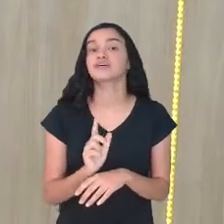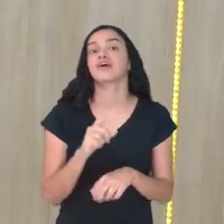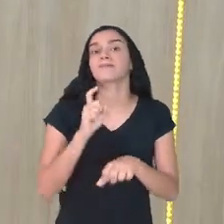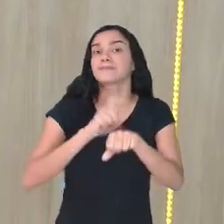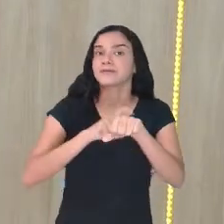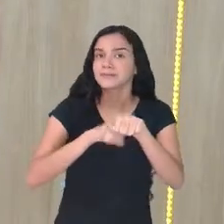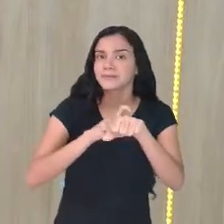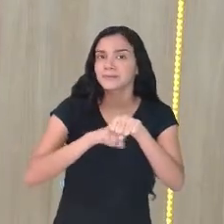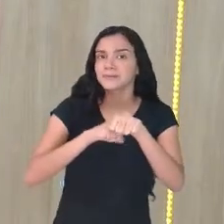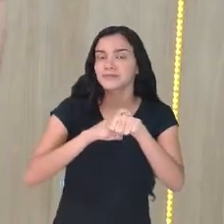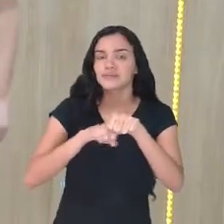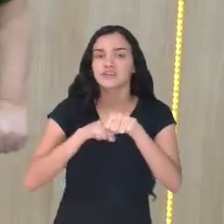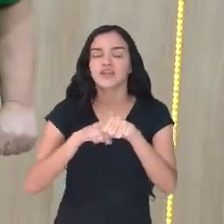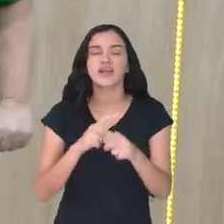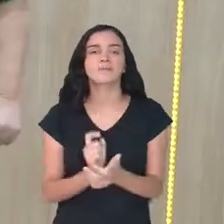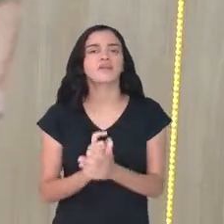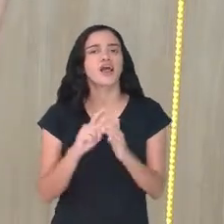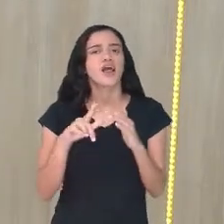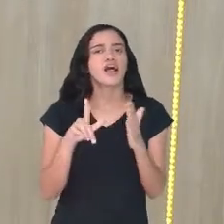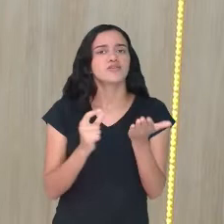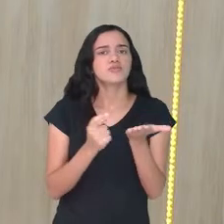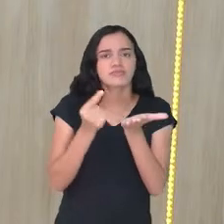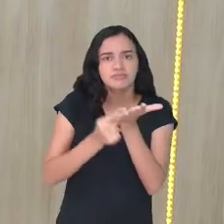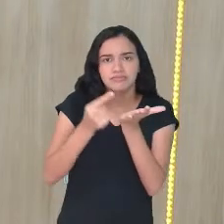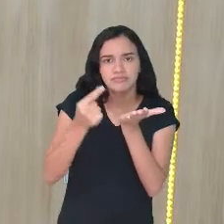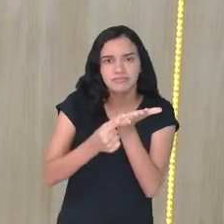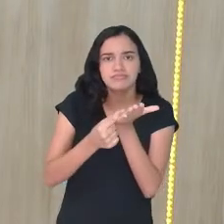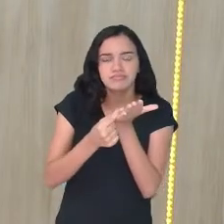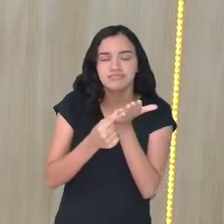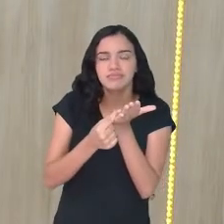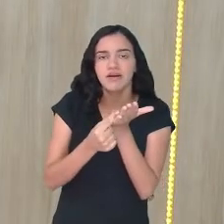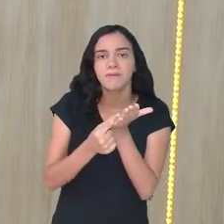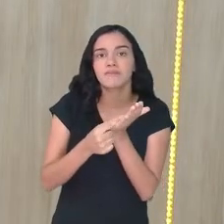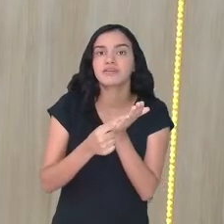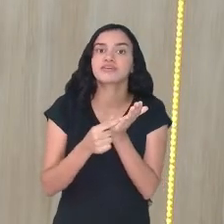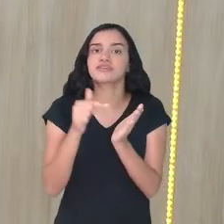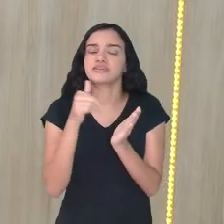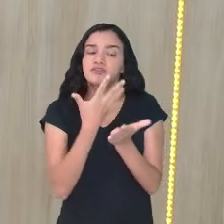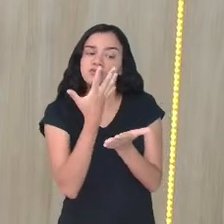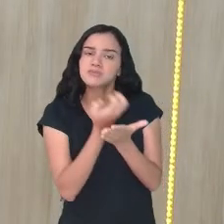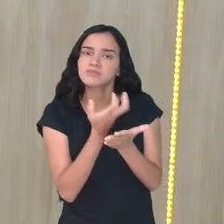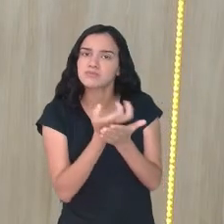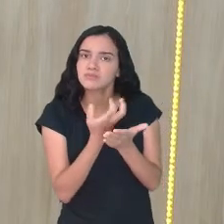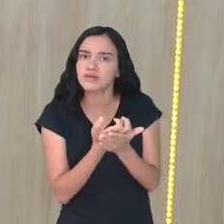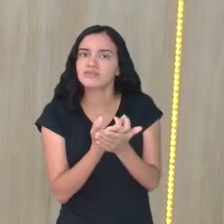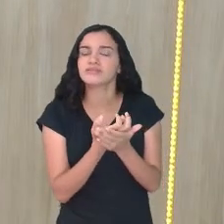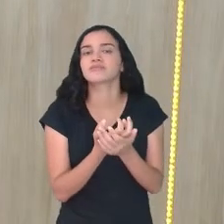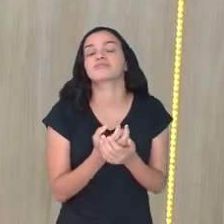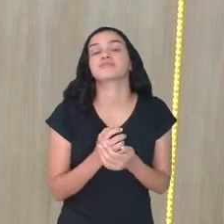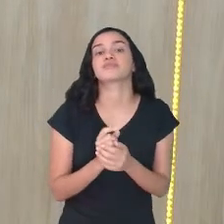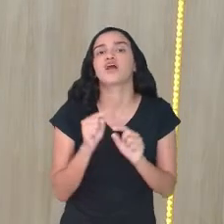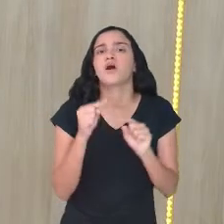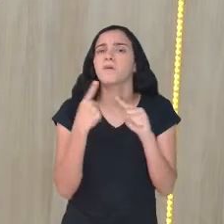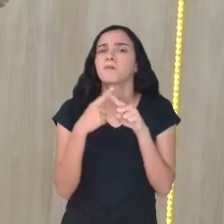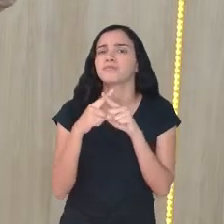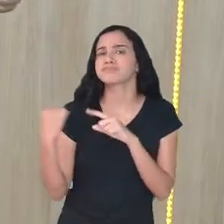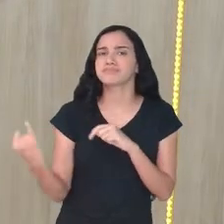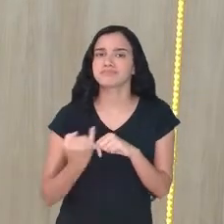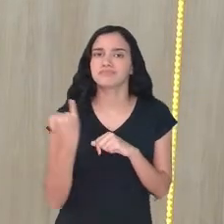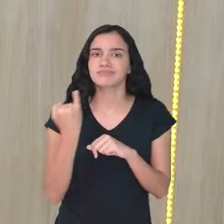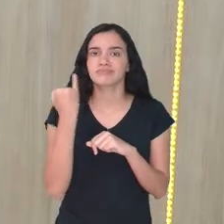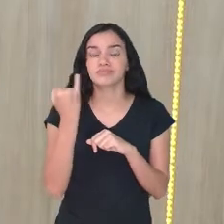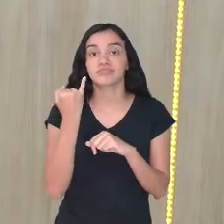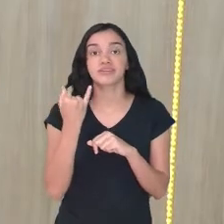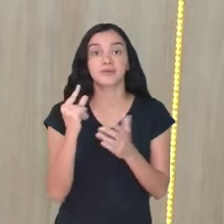tempo, vai lá nas lojas do aplicativo, do teu telefone, e baixa o aplicativo Educa Recife. Por que é importante?